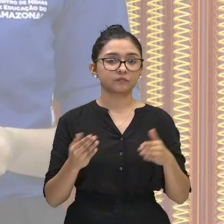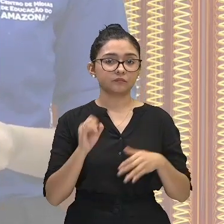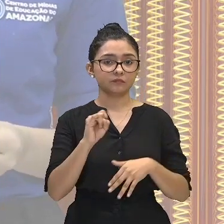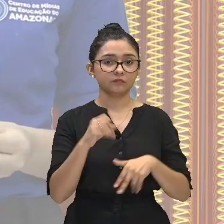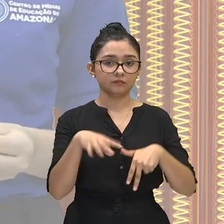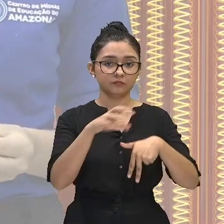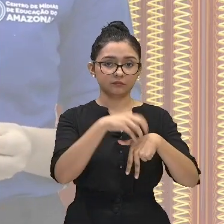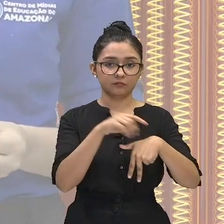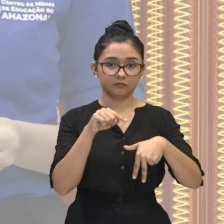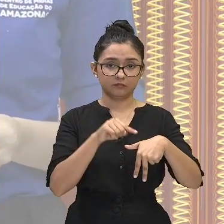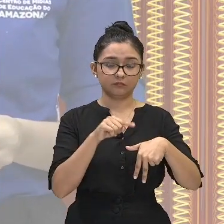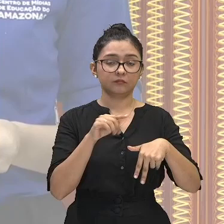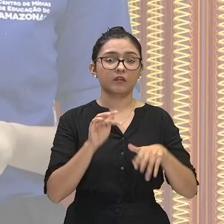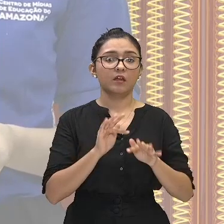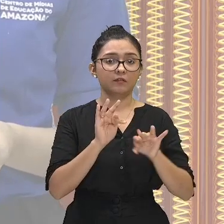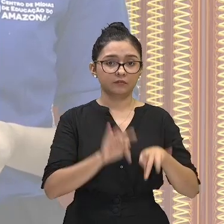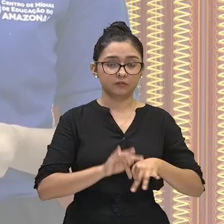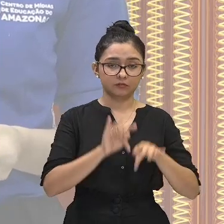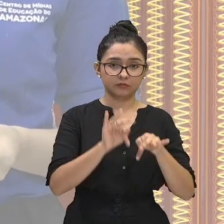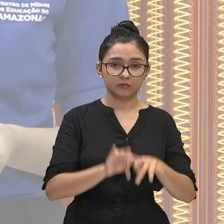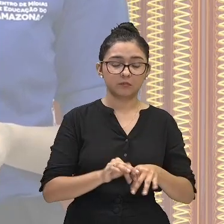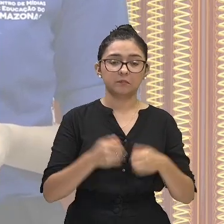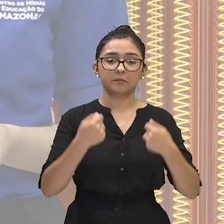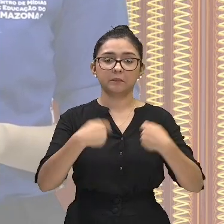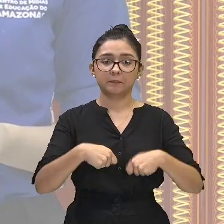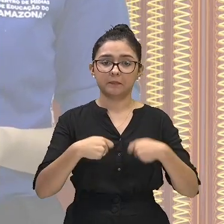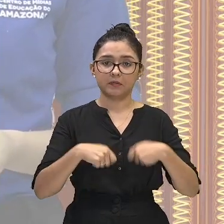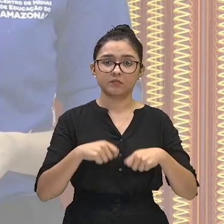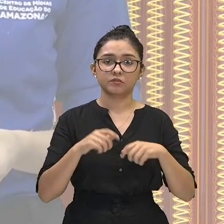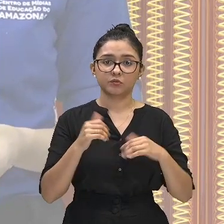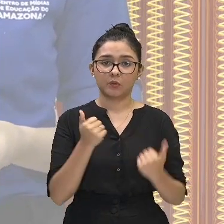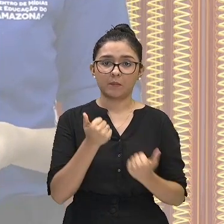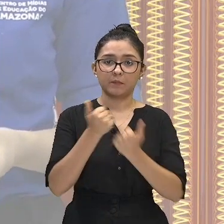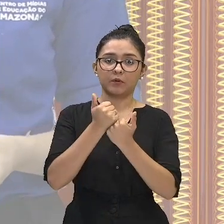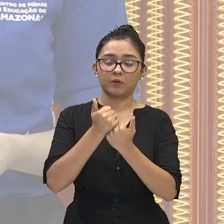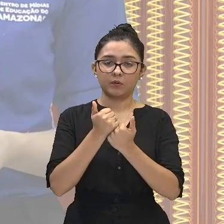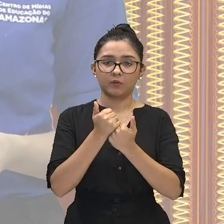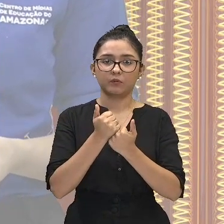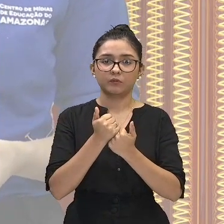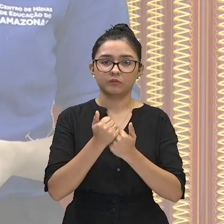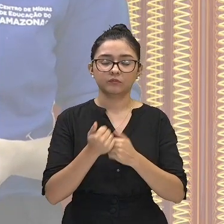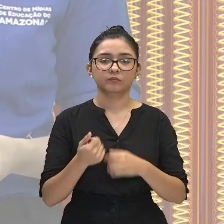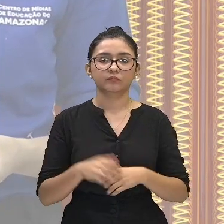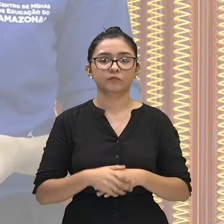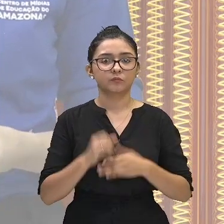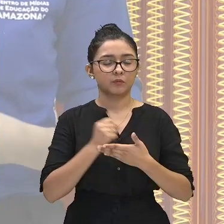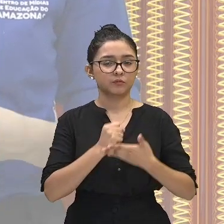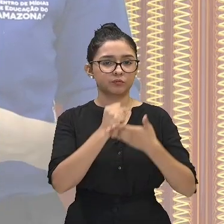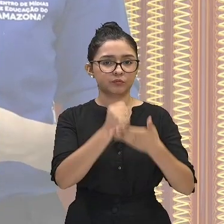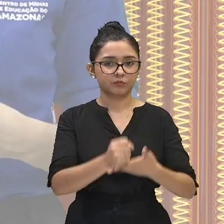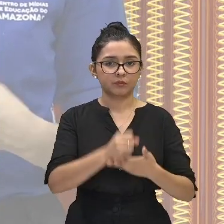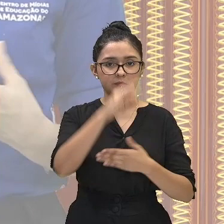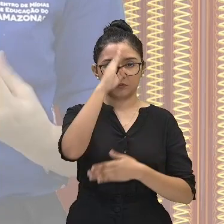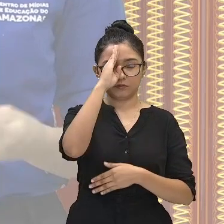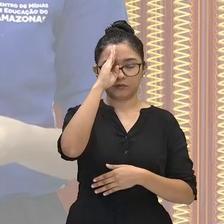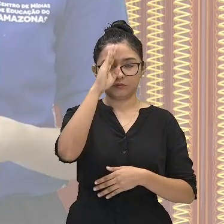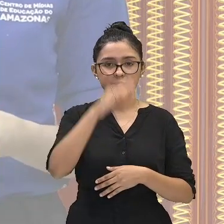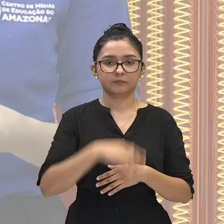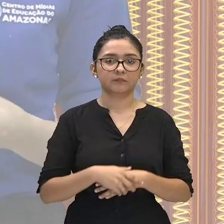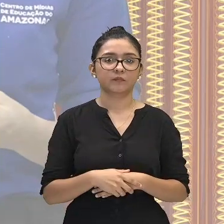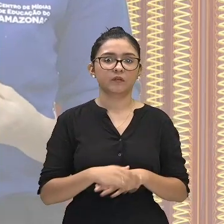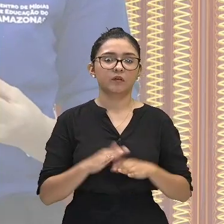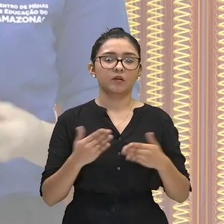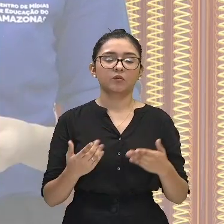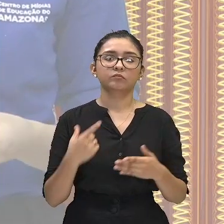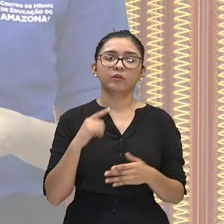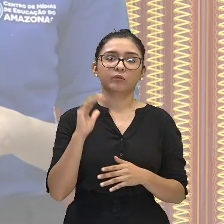quando aquele senhor feudal necessita de um apoio militar, de um suporte militar, quando ele é atingido por